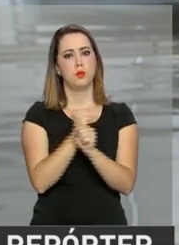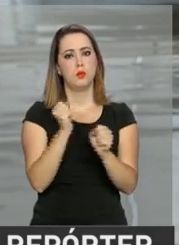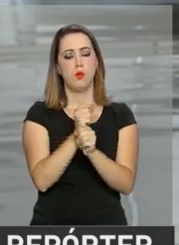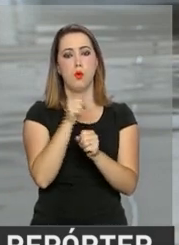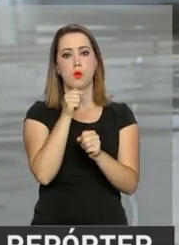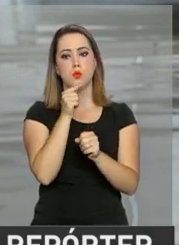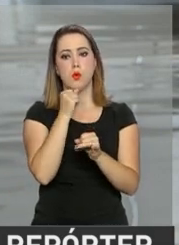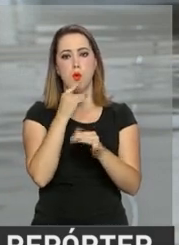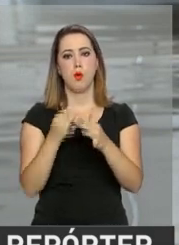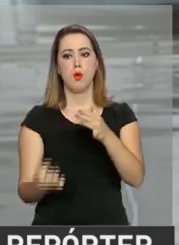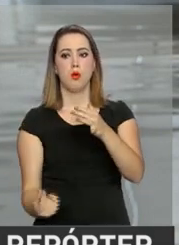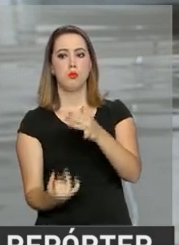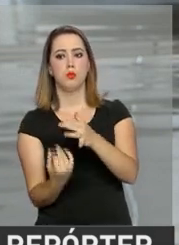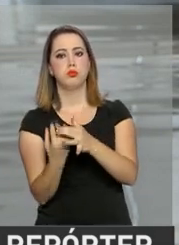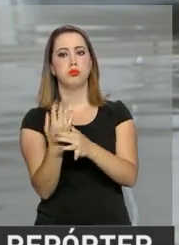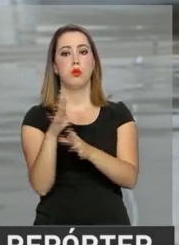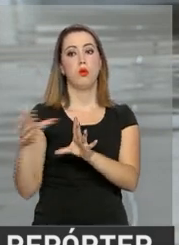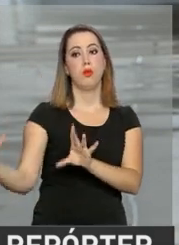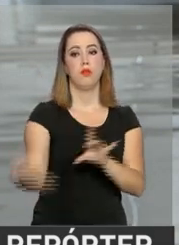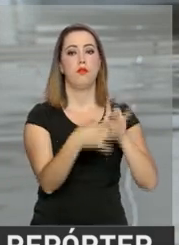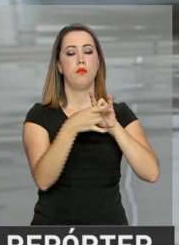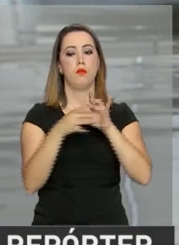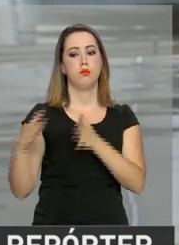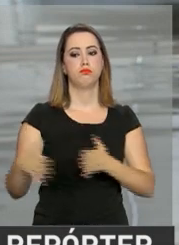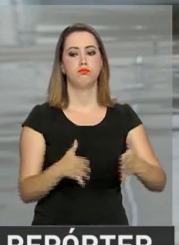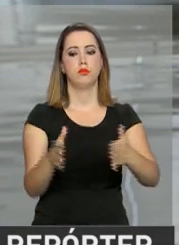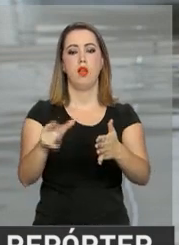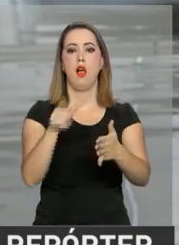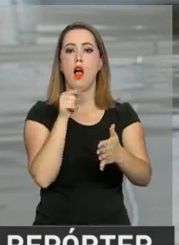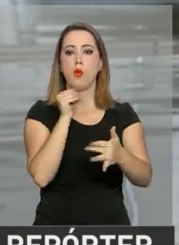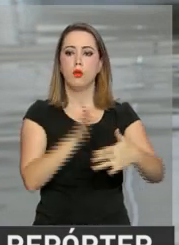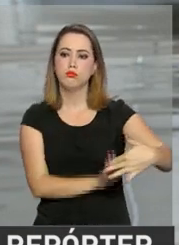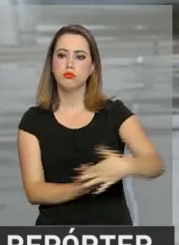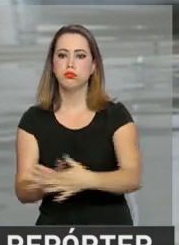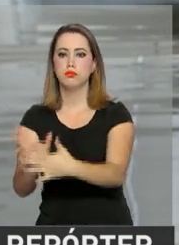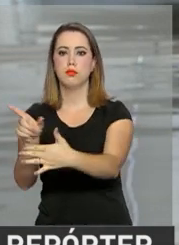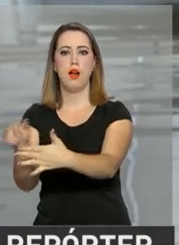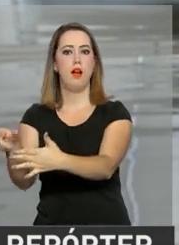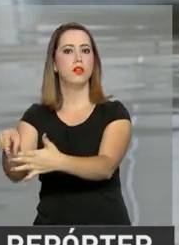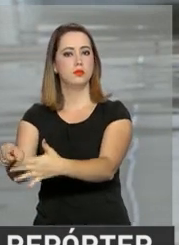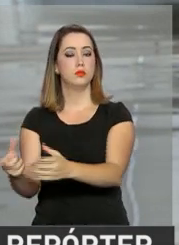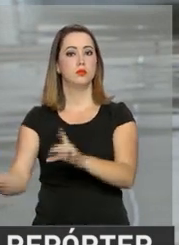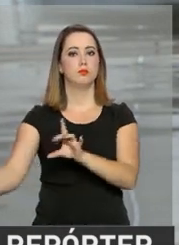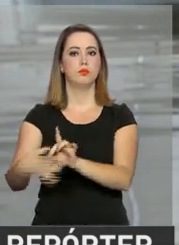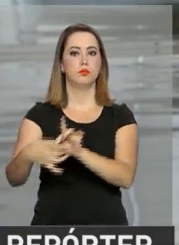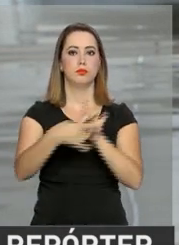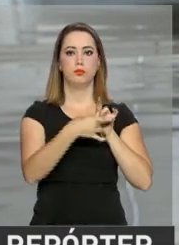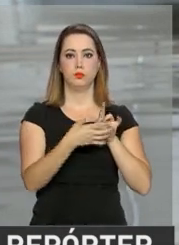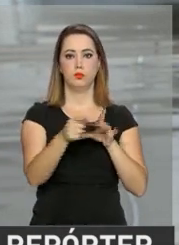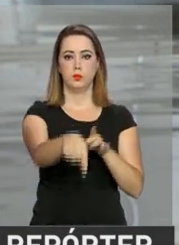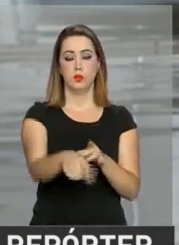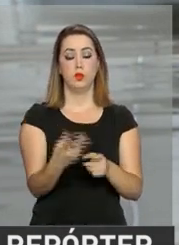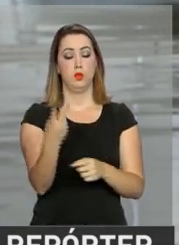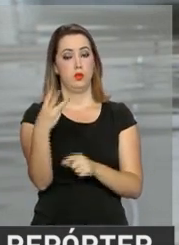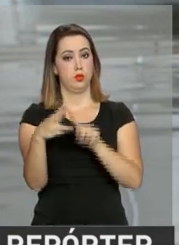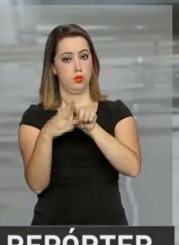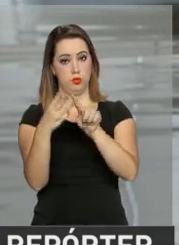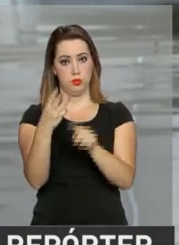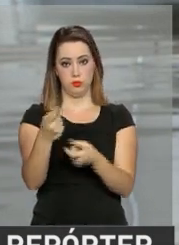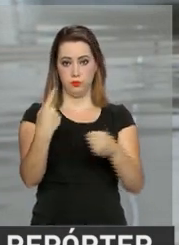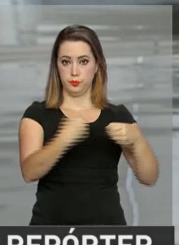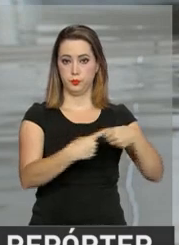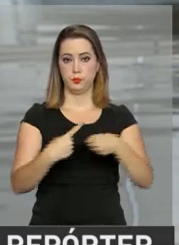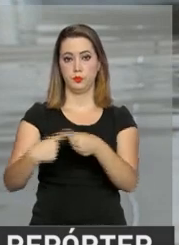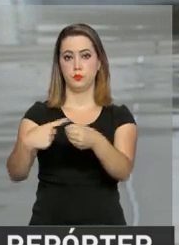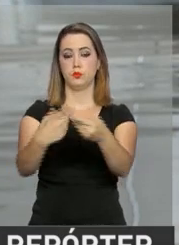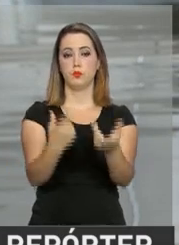emergencial que vai interligar o sistema sirigi aos sistemas integrados Palmeirinha e jucazinho essa obra